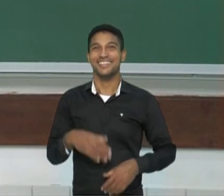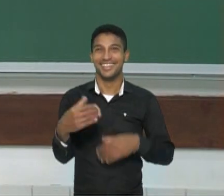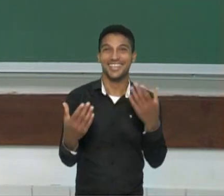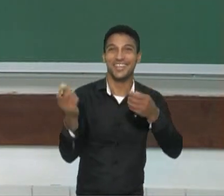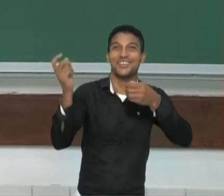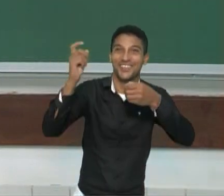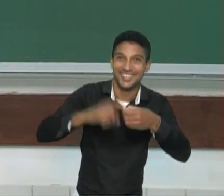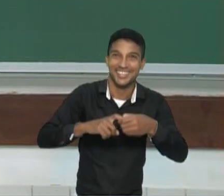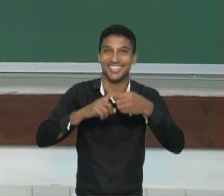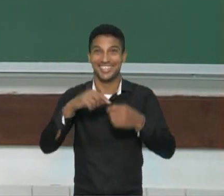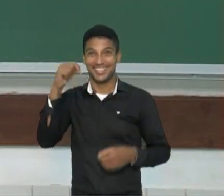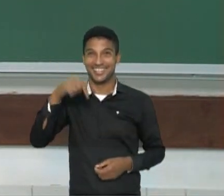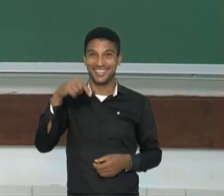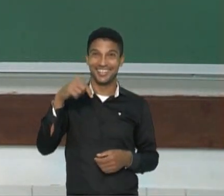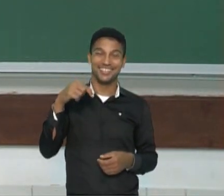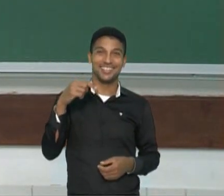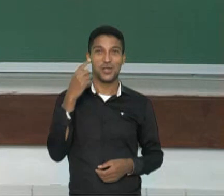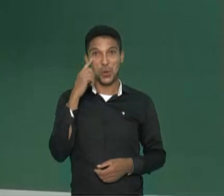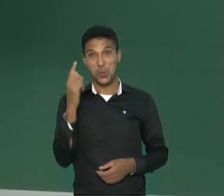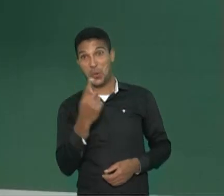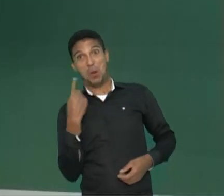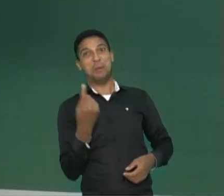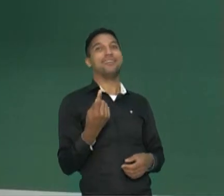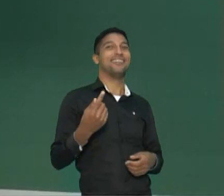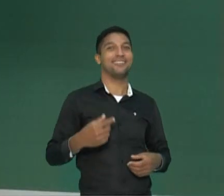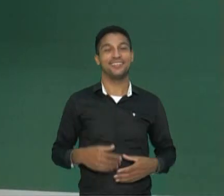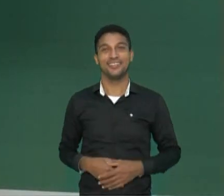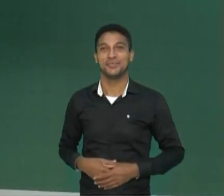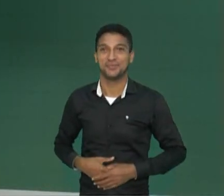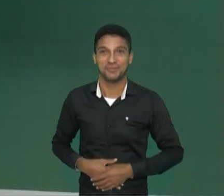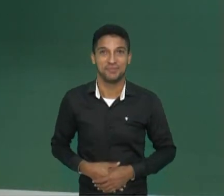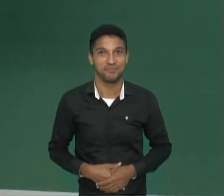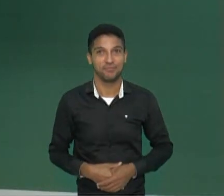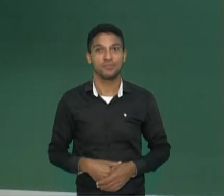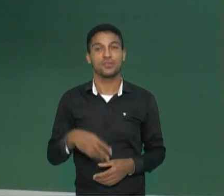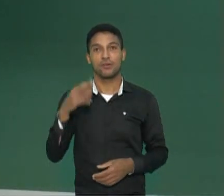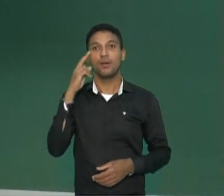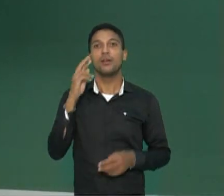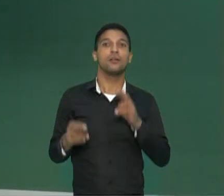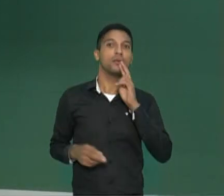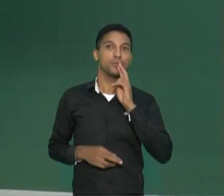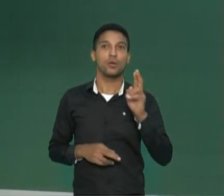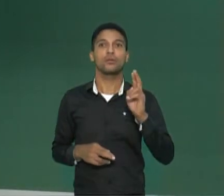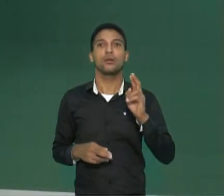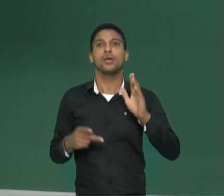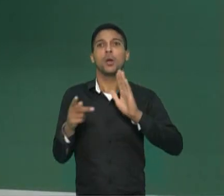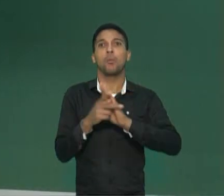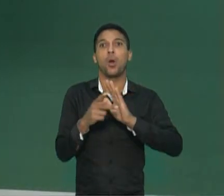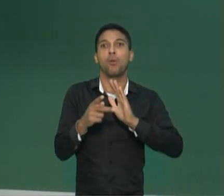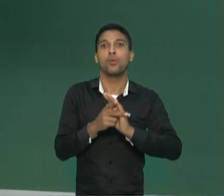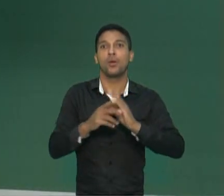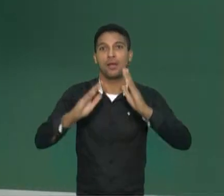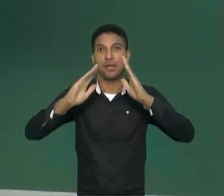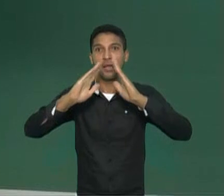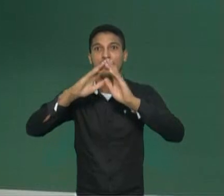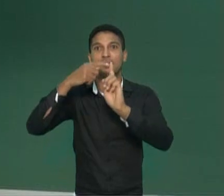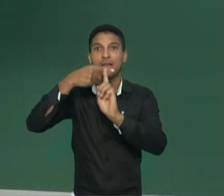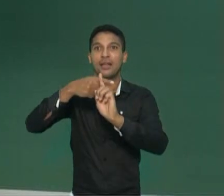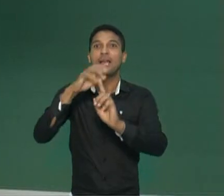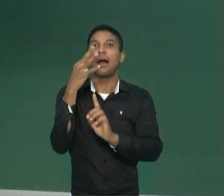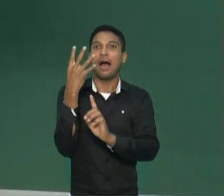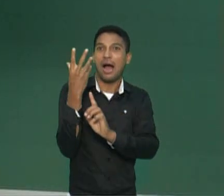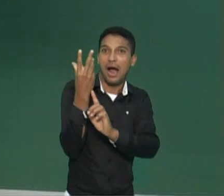Voltamos aqui, né, pessoal? Maravilha, hein? Então, olha, lógico, a resposta correta é a figura do demônio na arte românica. Lembra que começou a se estilizar, né,